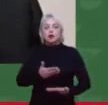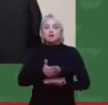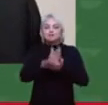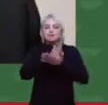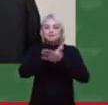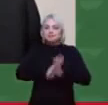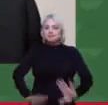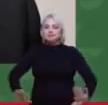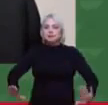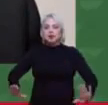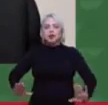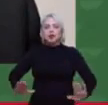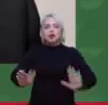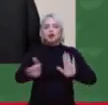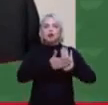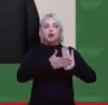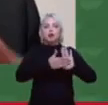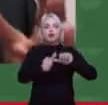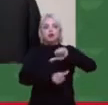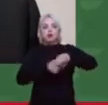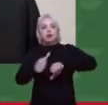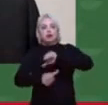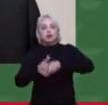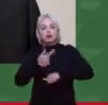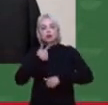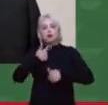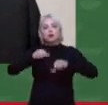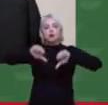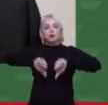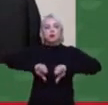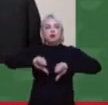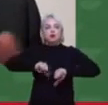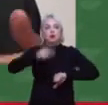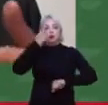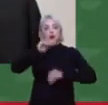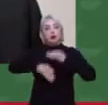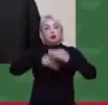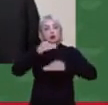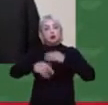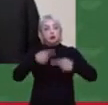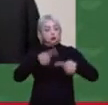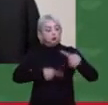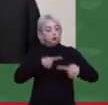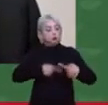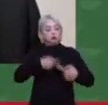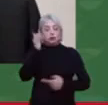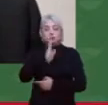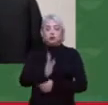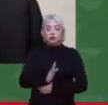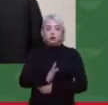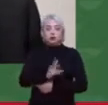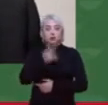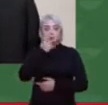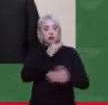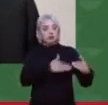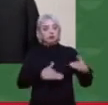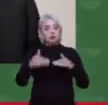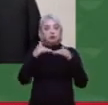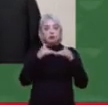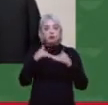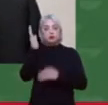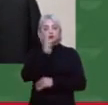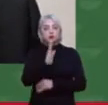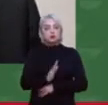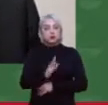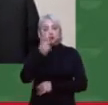derrotar todas essas alterações que são muito ruins para o processo político brasileiro, para a democracia